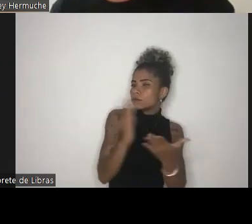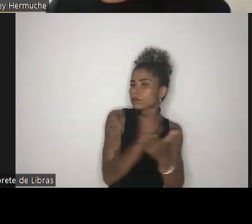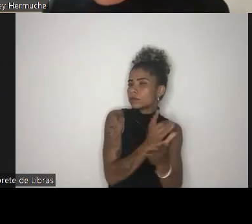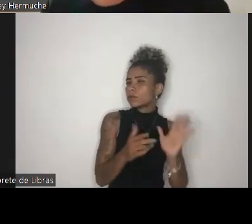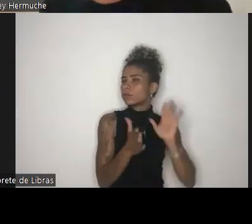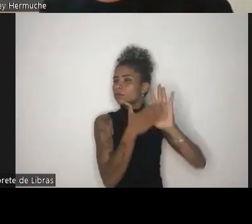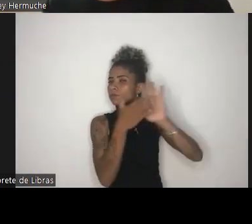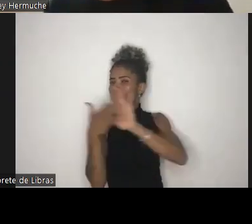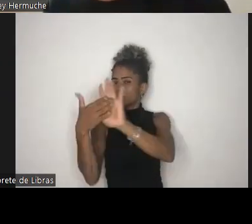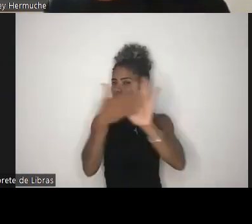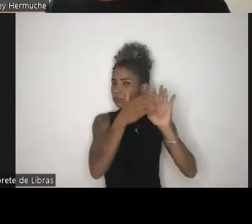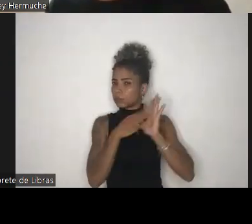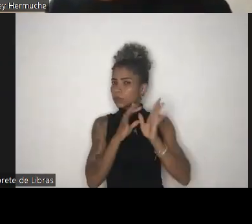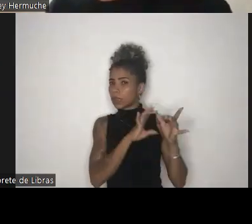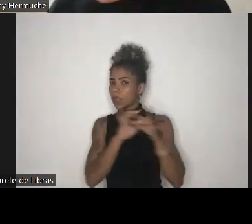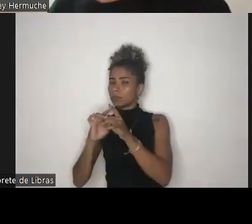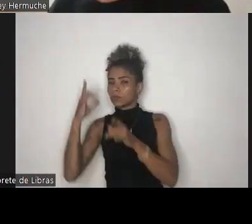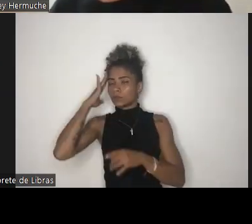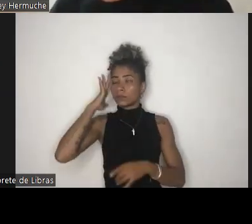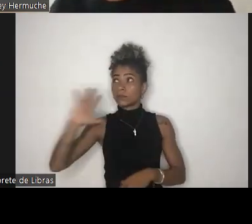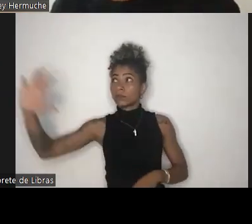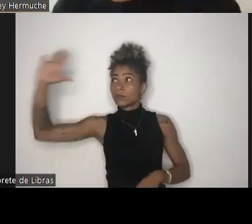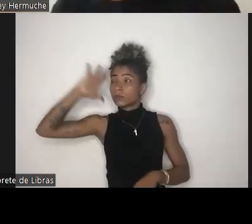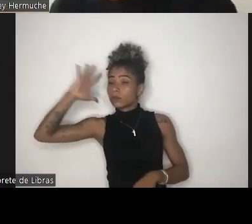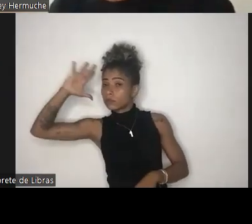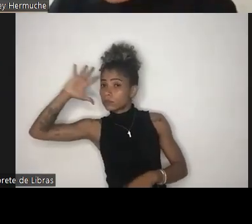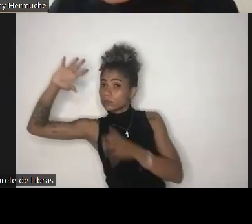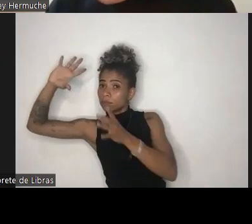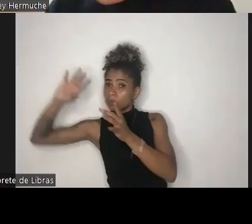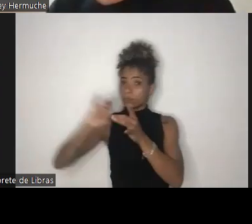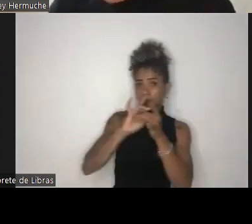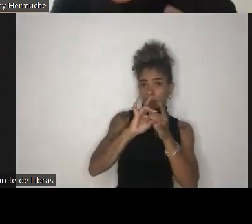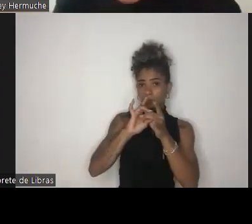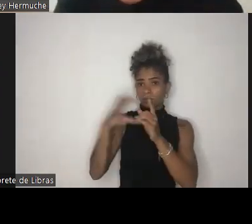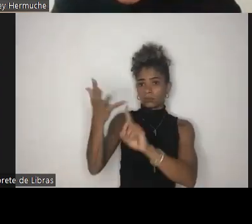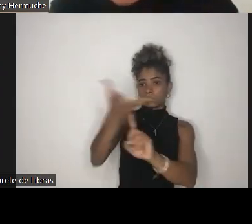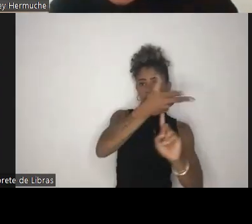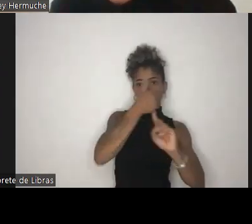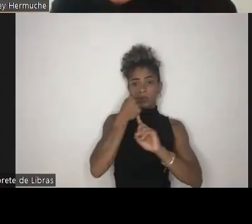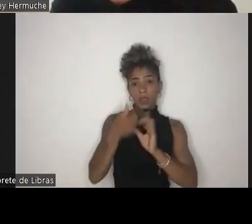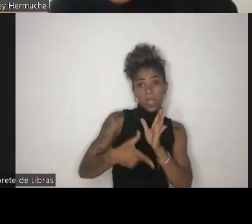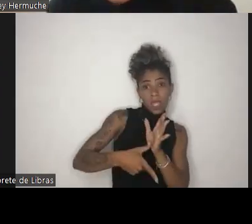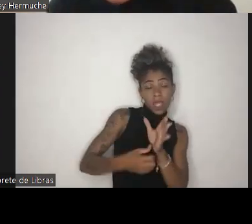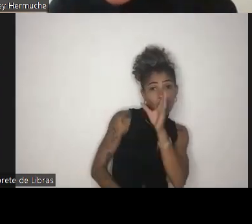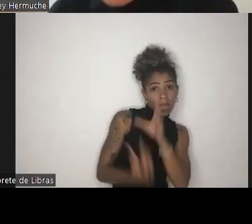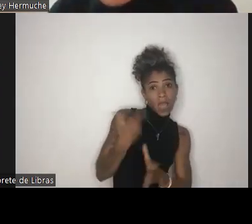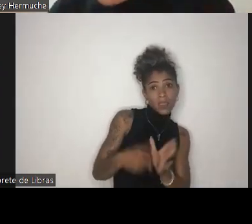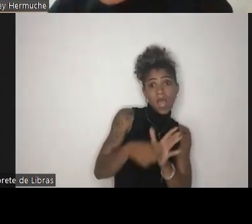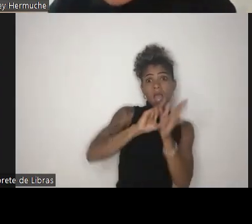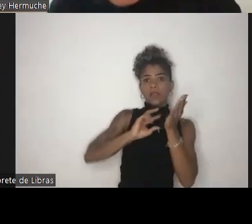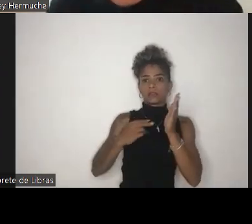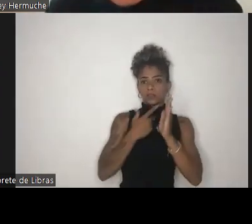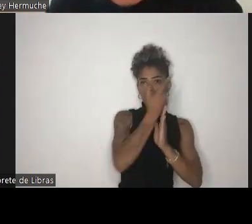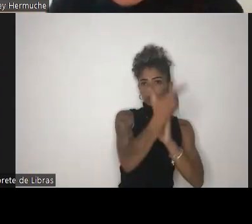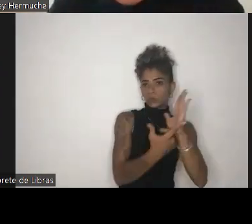relações de pensamento que ainda é foram criadas antes do desenho então então assim